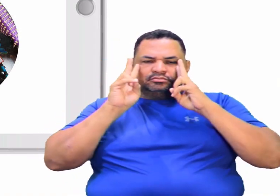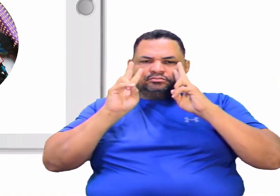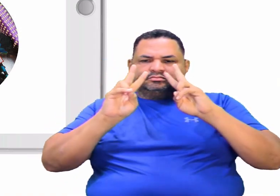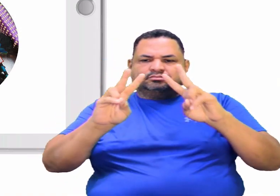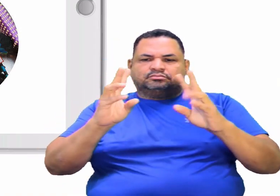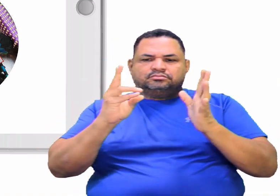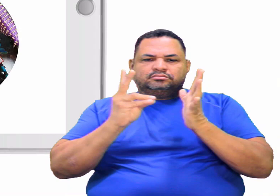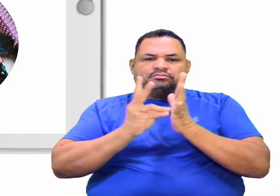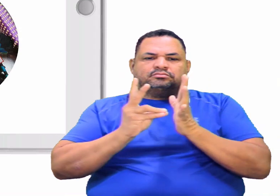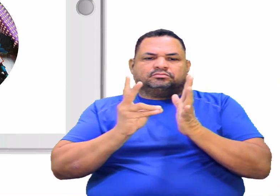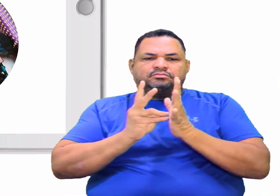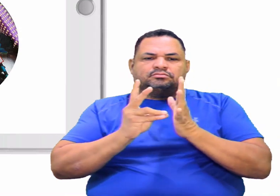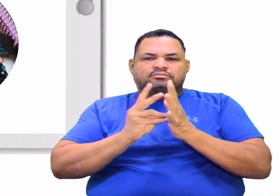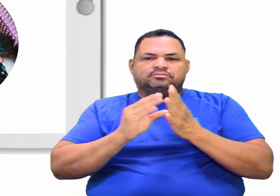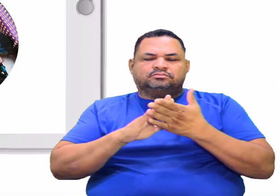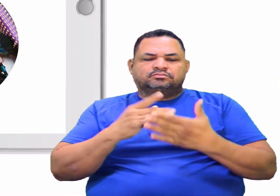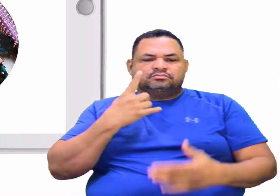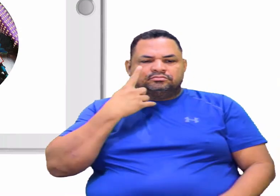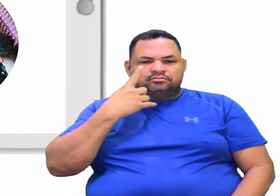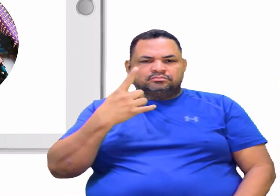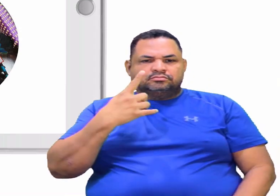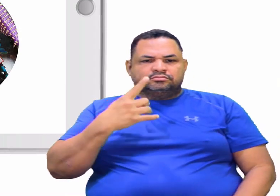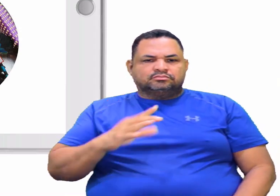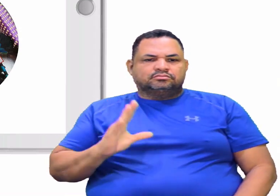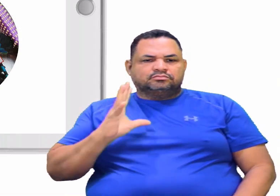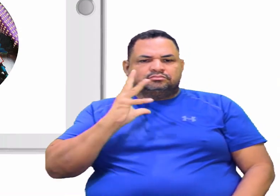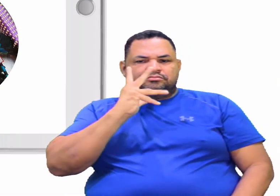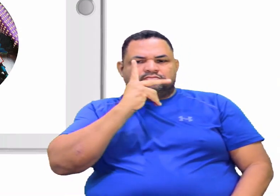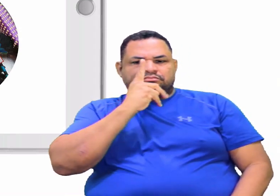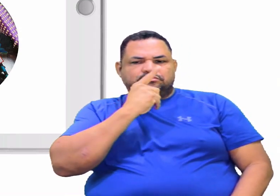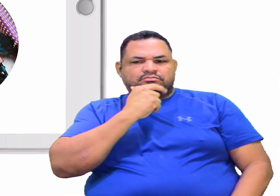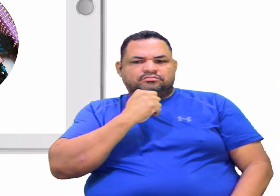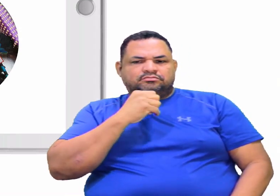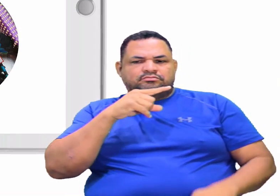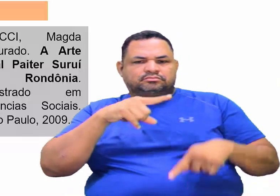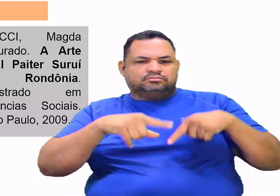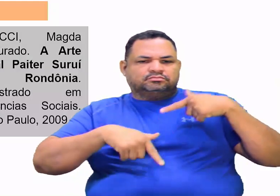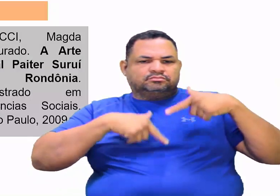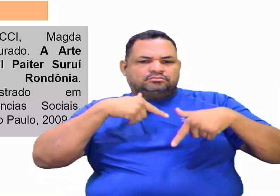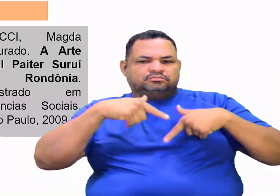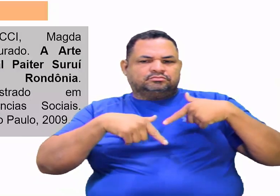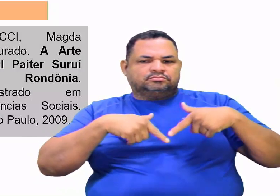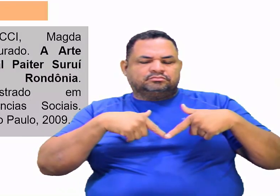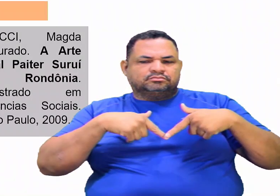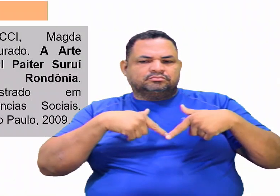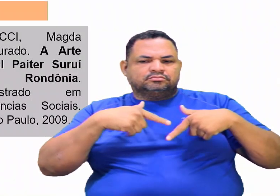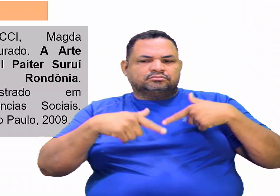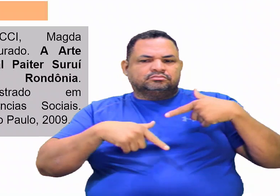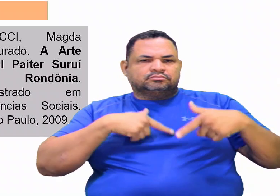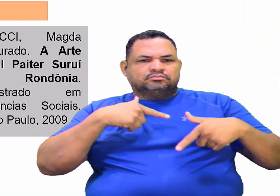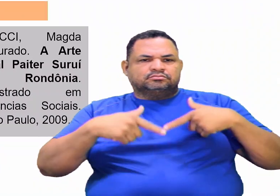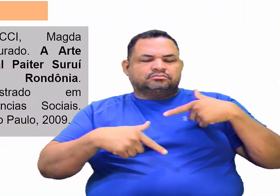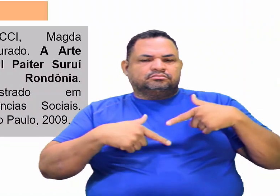indígena. Estamos vendo aí belíssimas produções, e aí a gente chega no seguinte: a